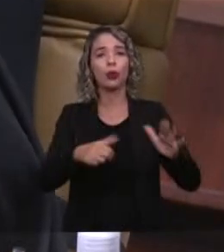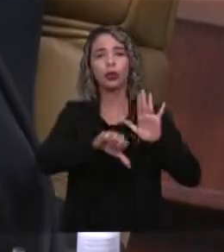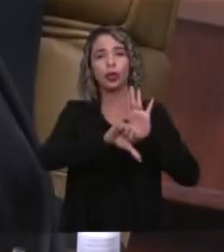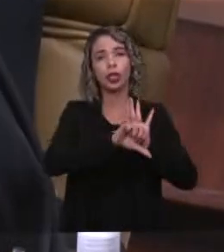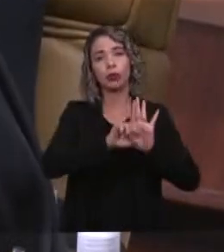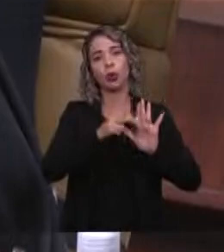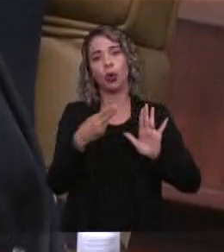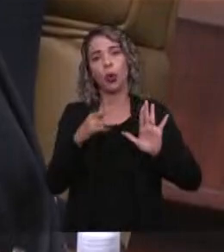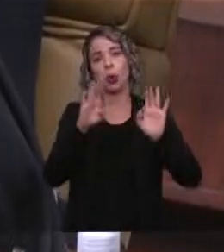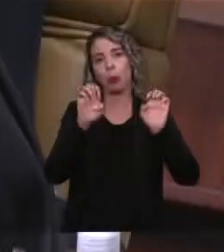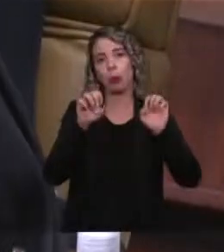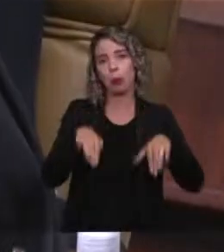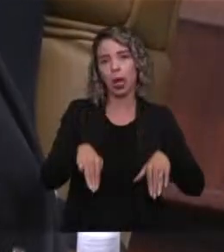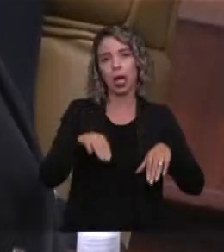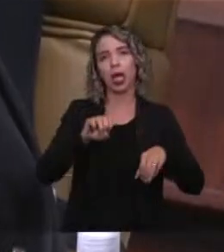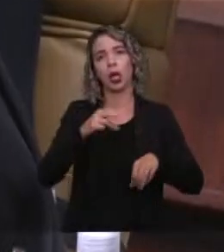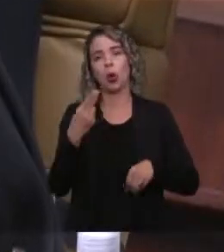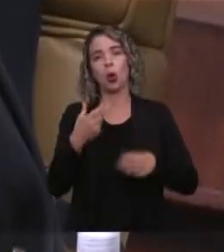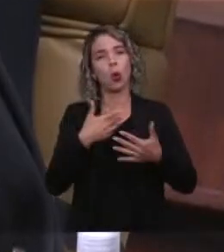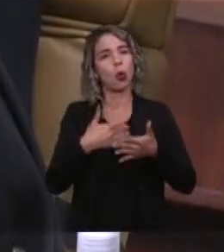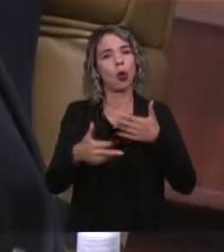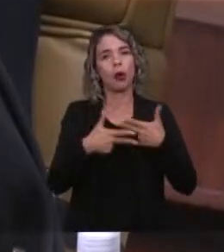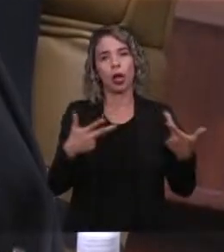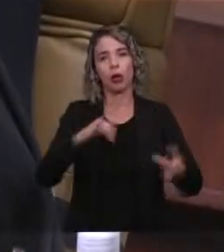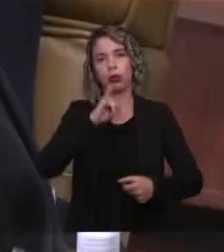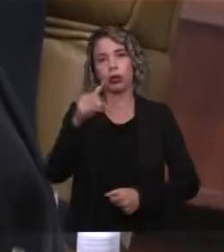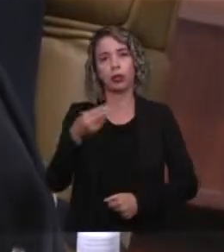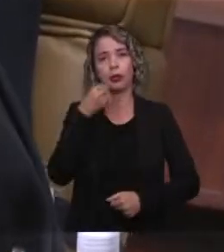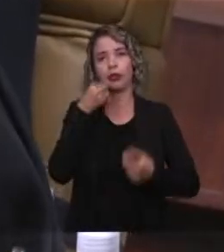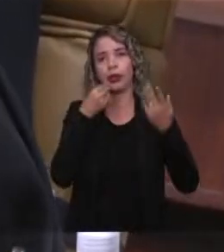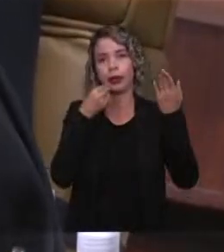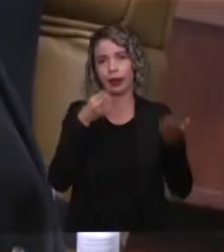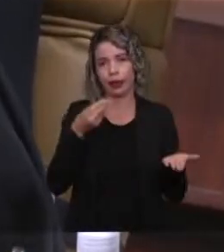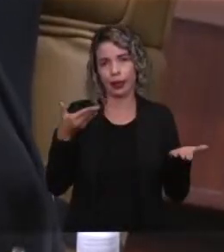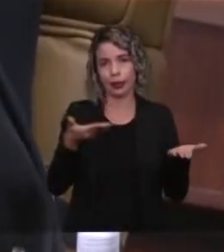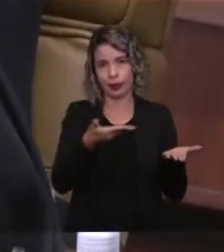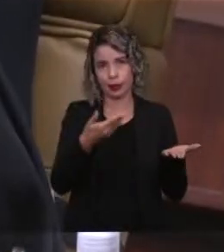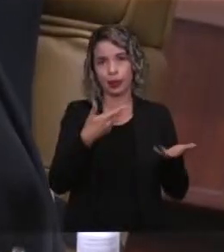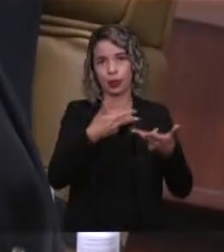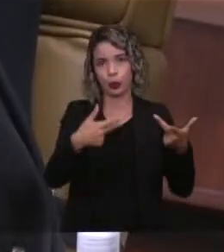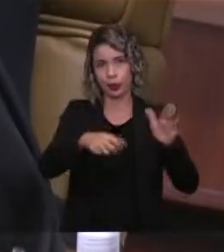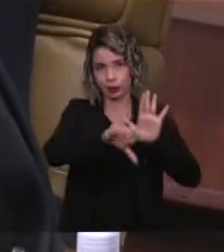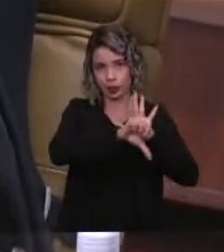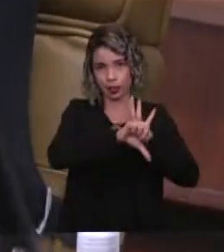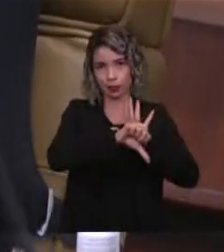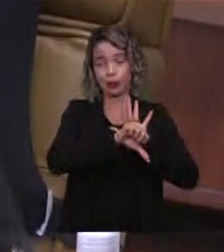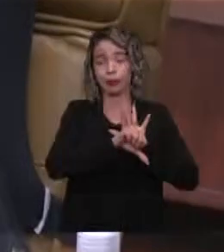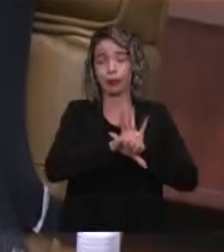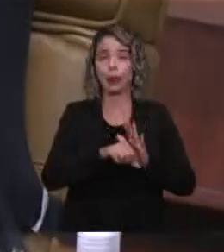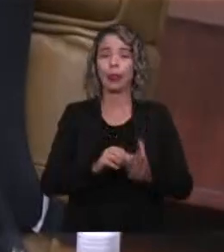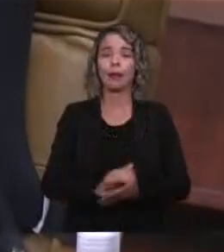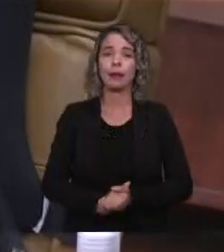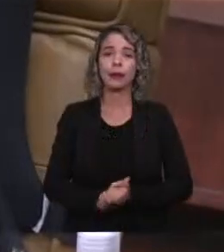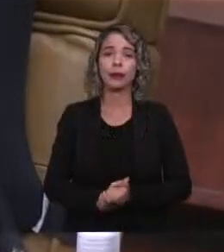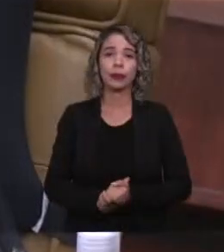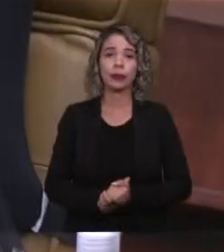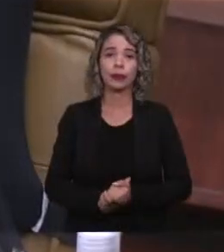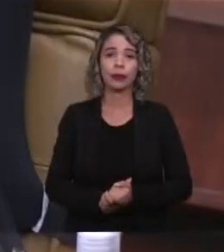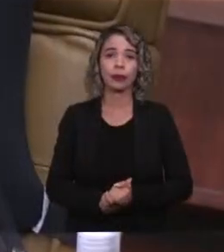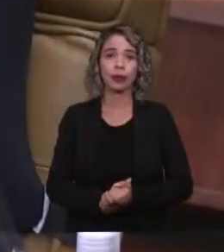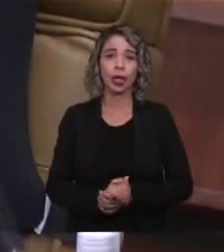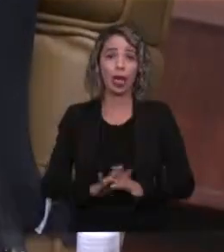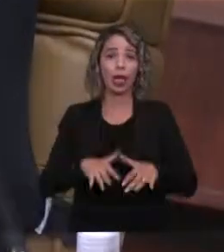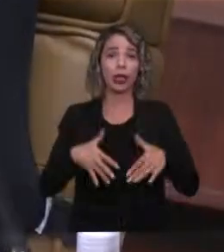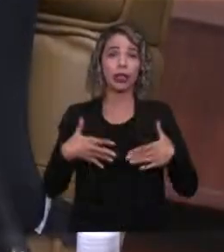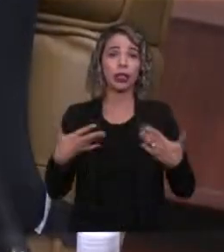ou valor que constitua proveito auferido pelo agente com a prática do fato criminoso. O que eu quero dizer é que